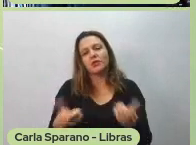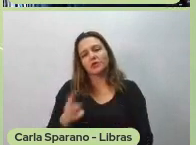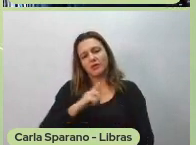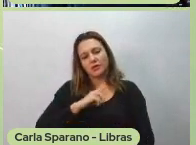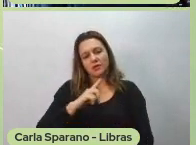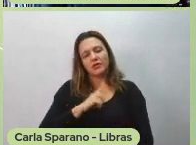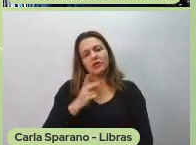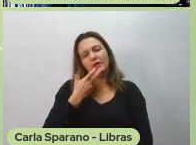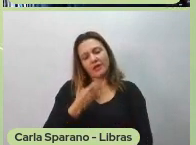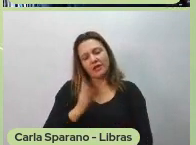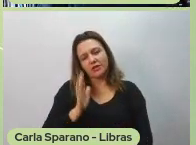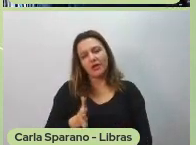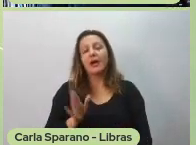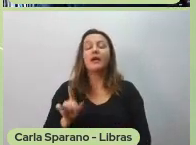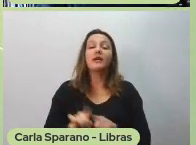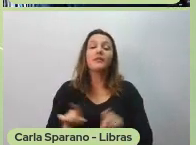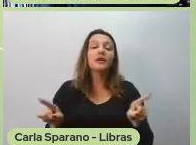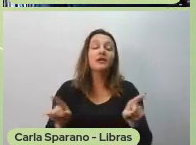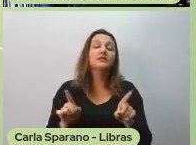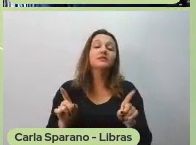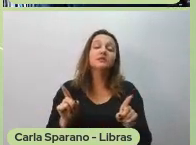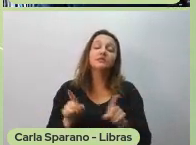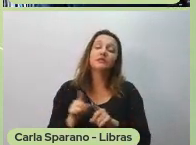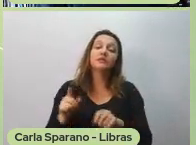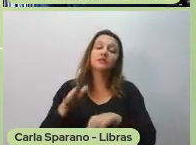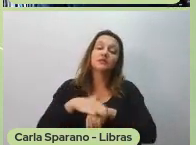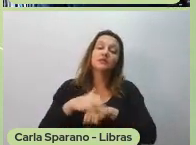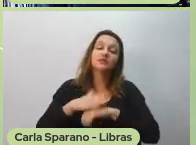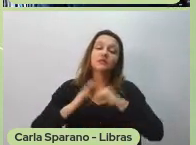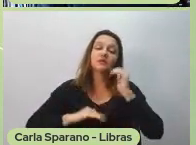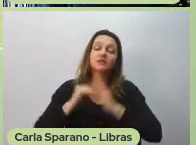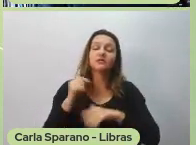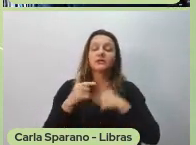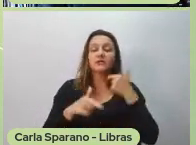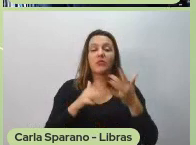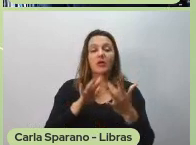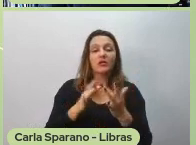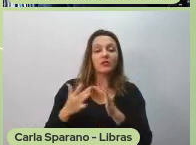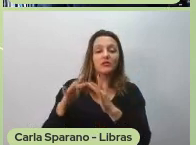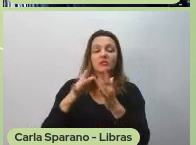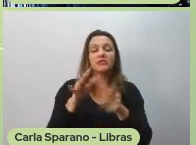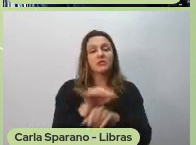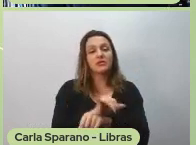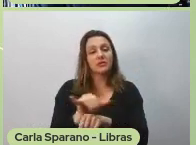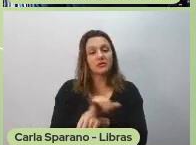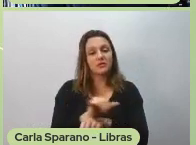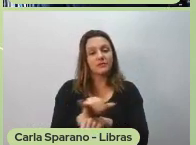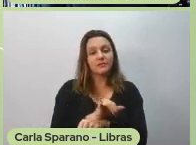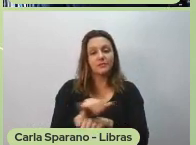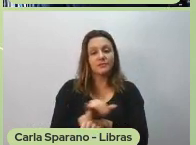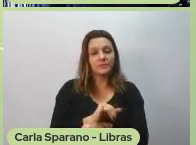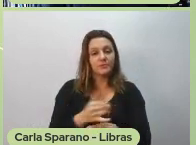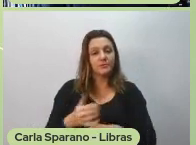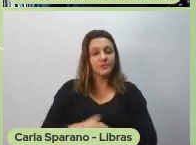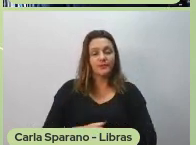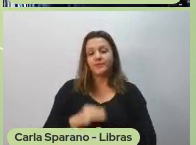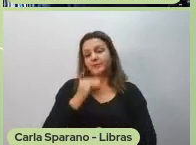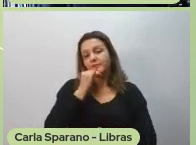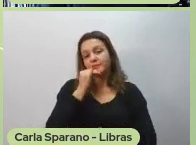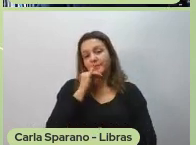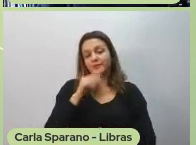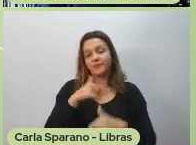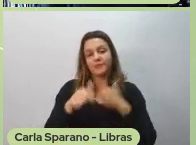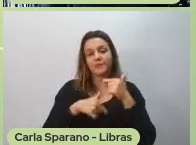anteriormente. Mas, de alguma forma, sim, essas ações elas se conectam, essas estratégias elas se conectam. Por exemplo,